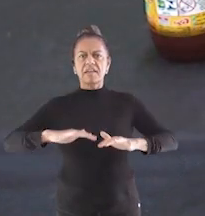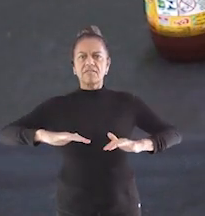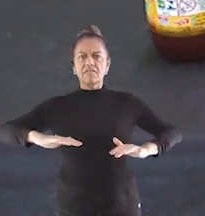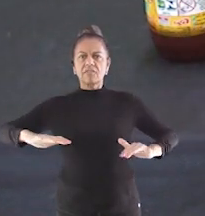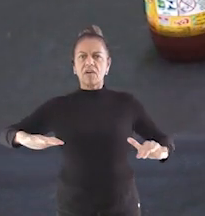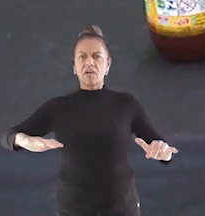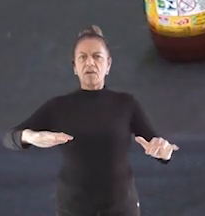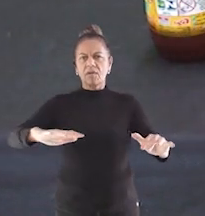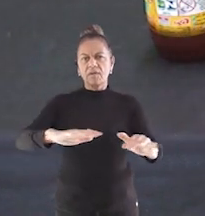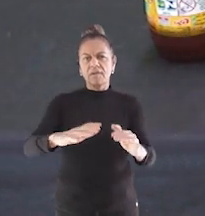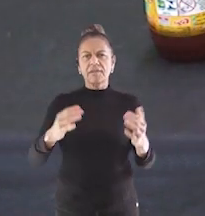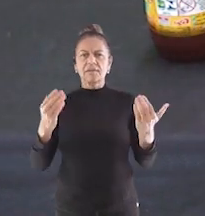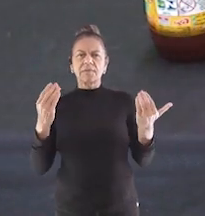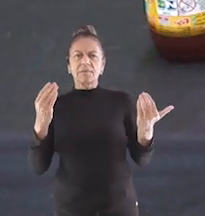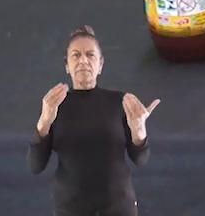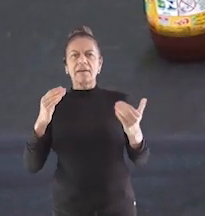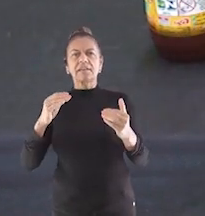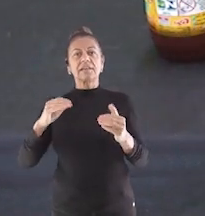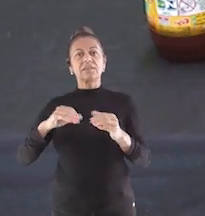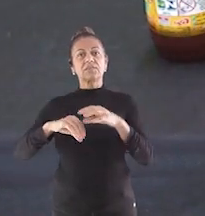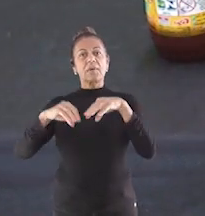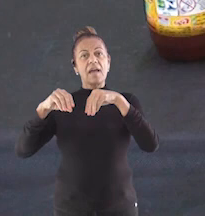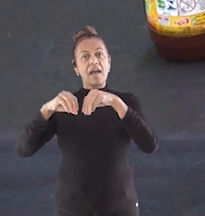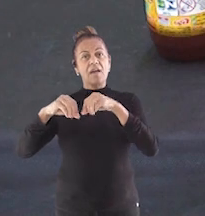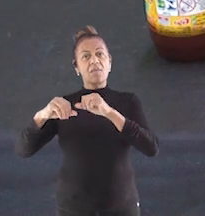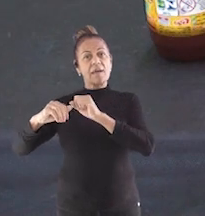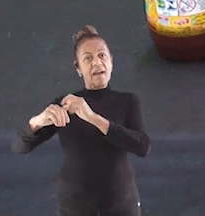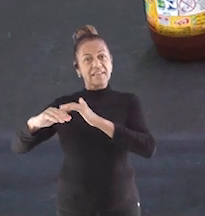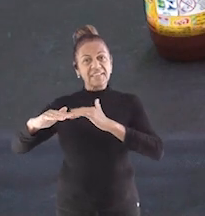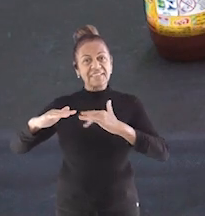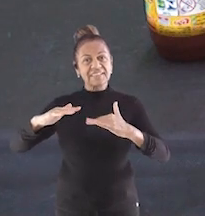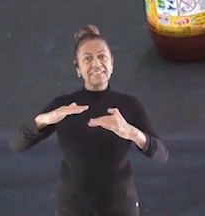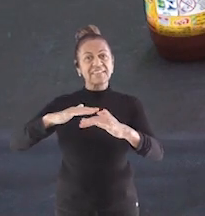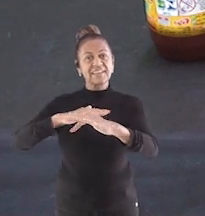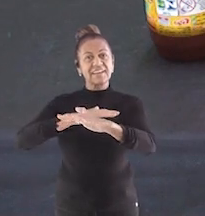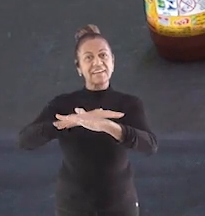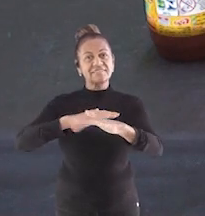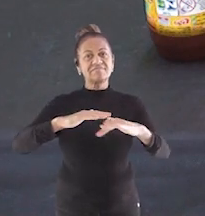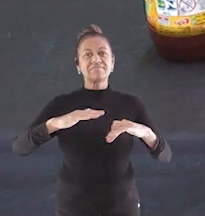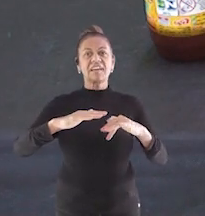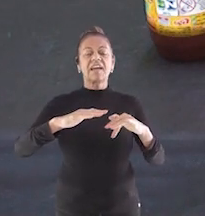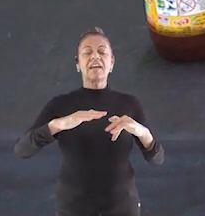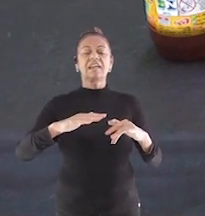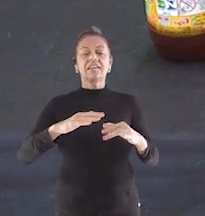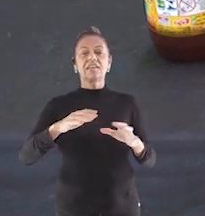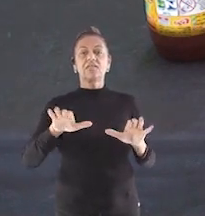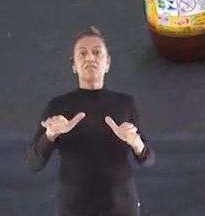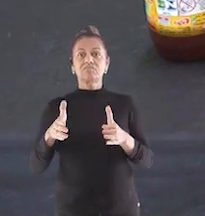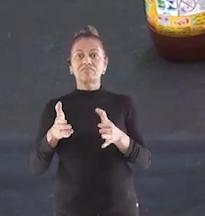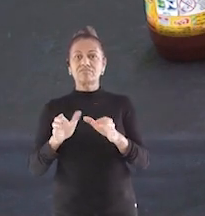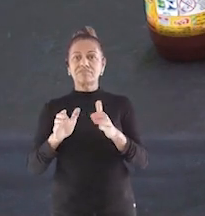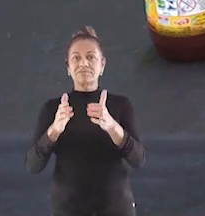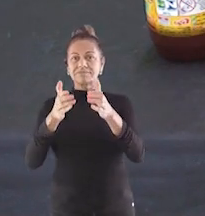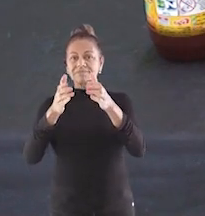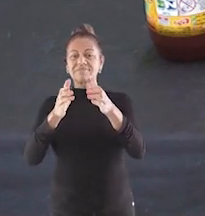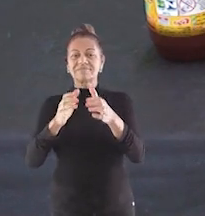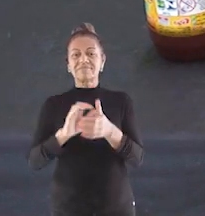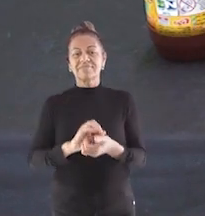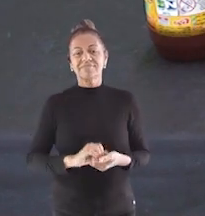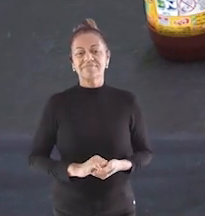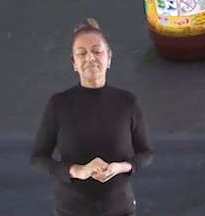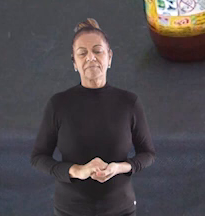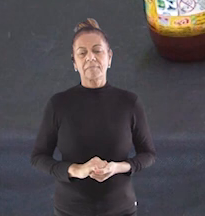uma ilha ou alguma coisa assim. Mas a ideia aqui seria mostrar apenas o cone do vulcão.